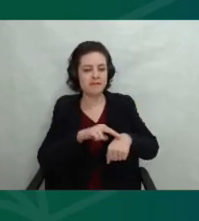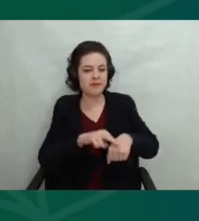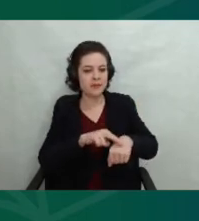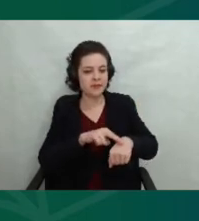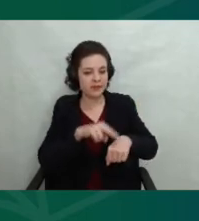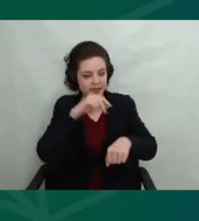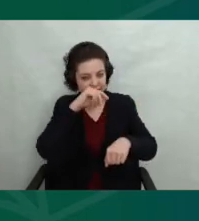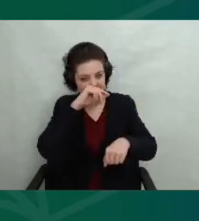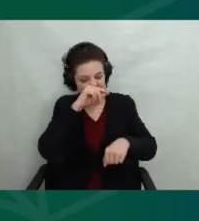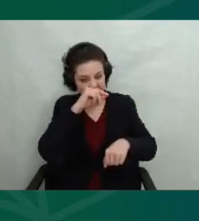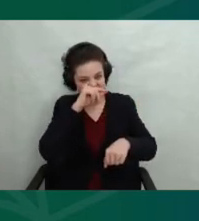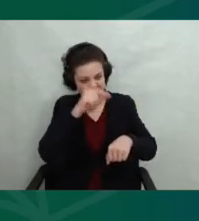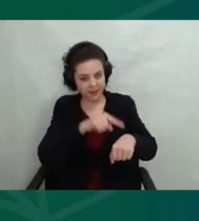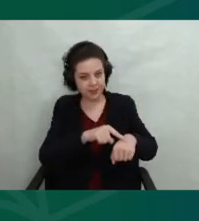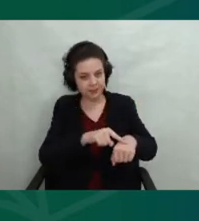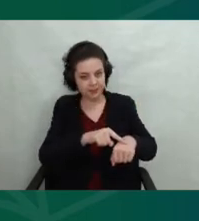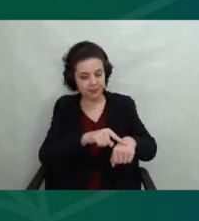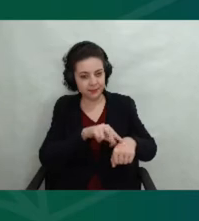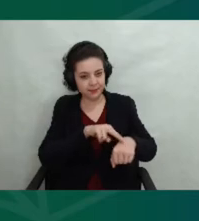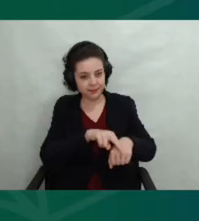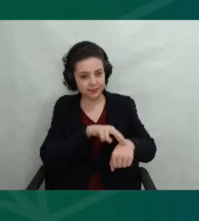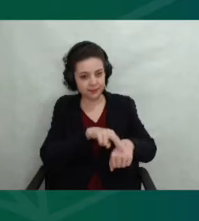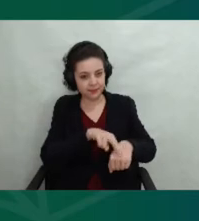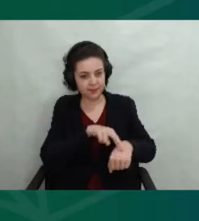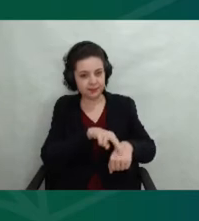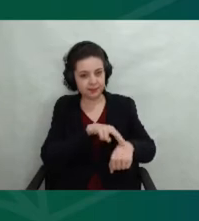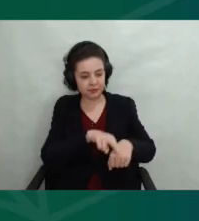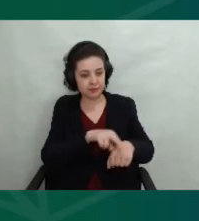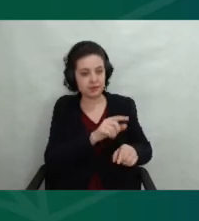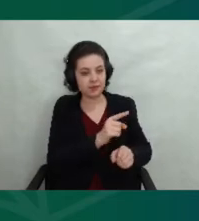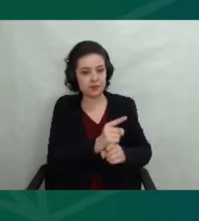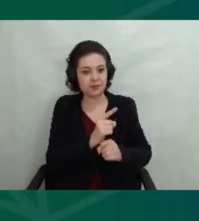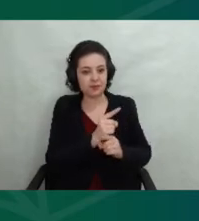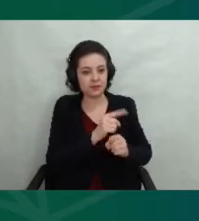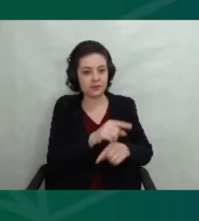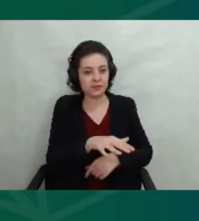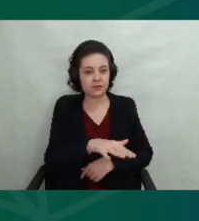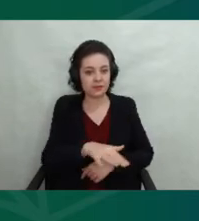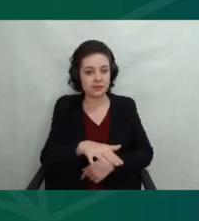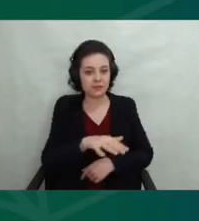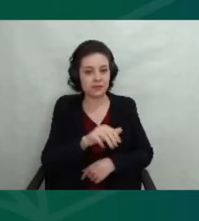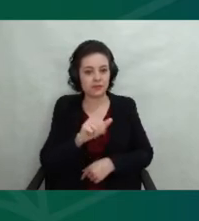subproduto também bastante encontrado na região de Americana,